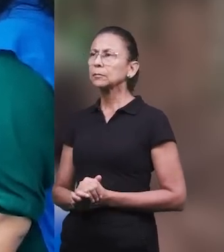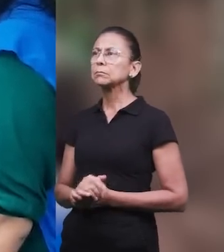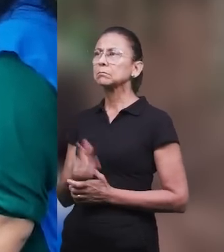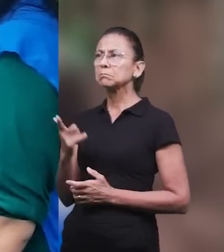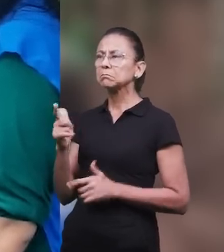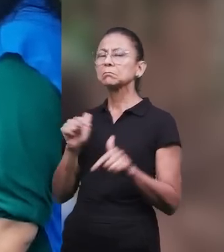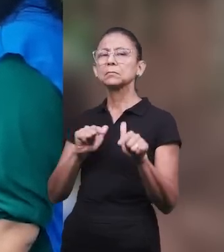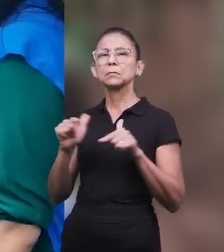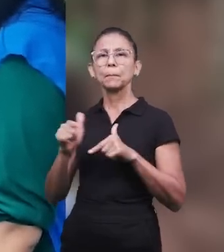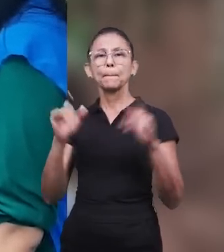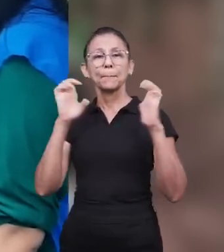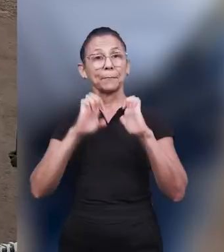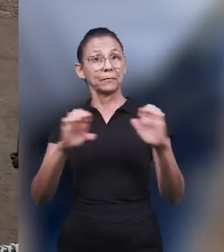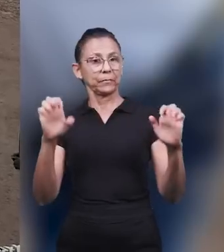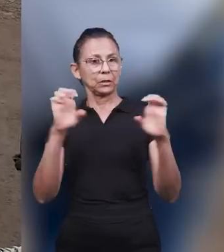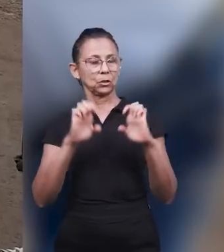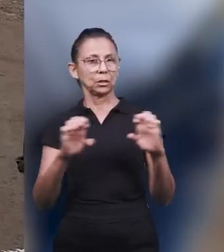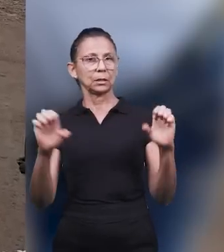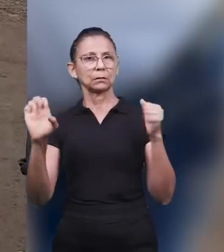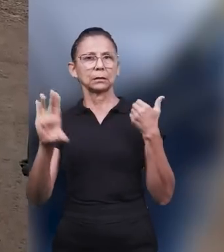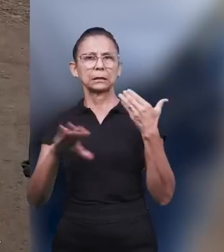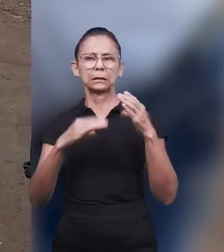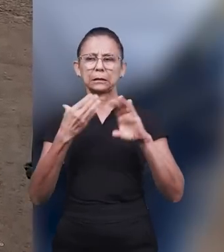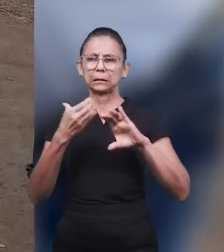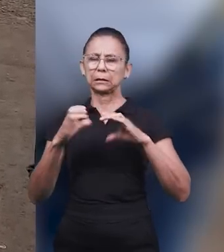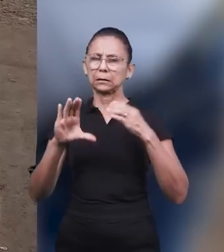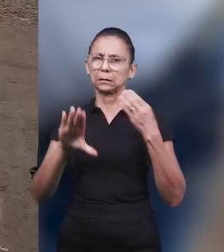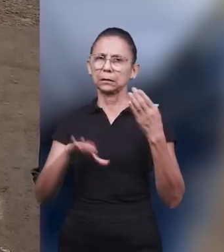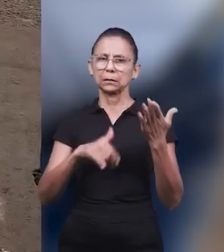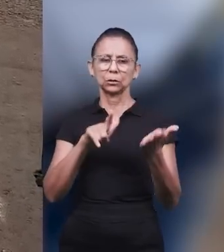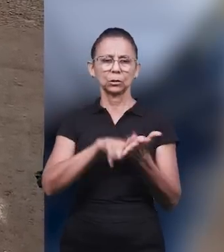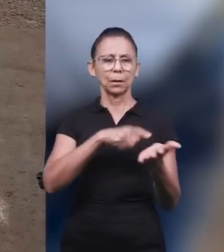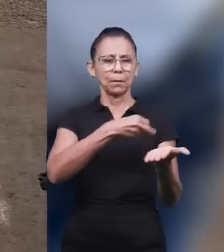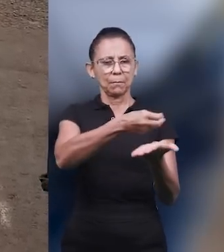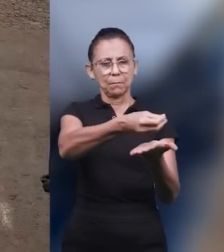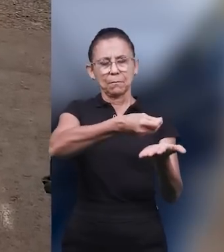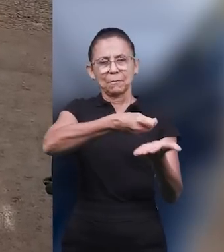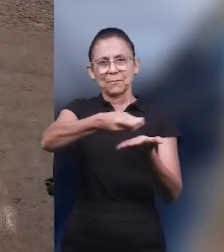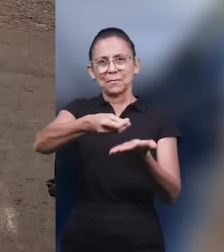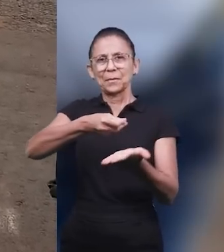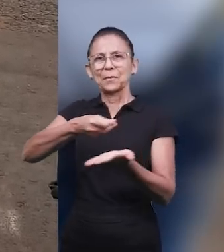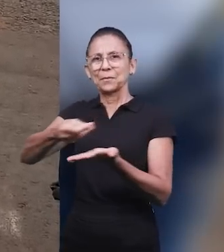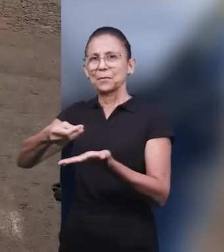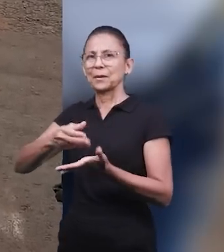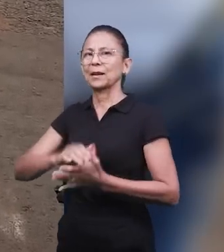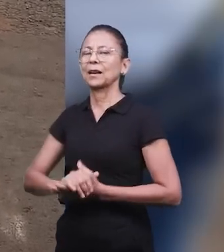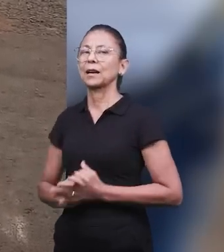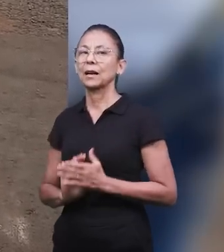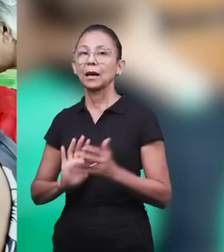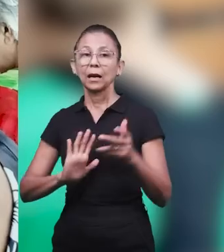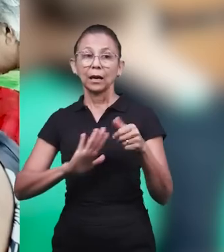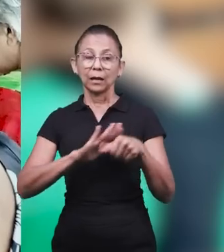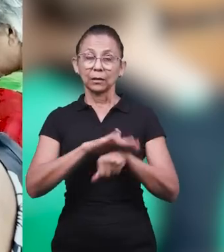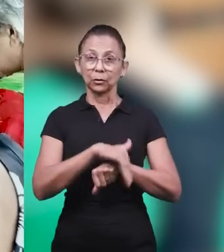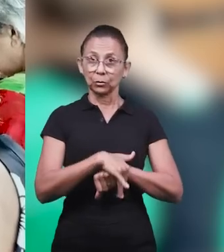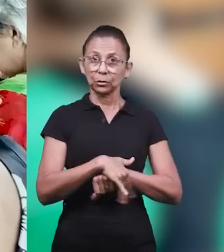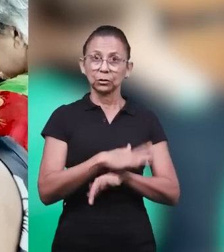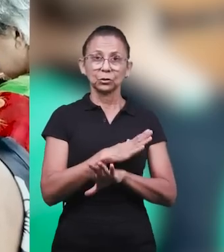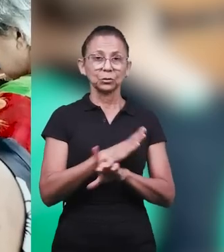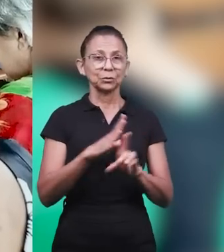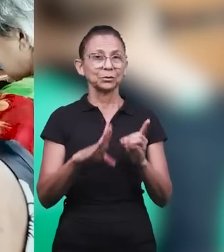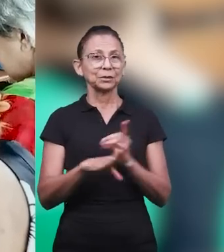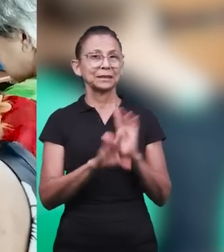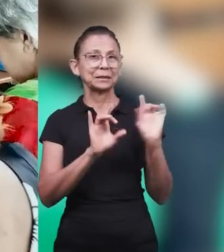realizando o trabalho evangelístico, cantatas, entregas de convites. E no culto da noite, no culto